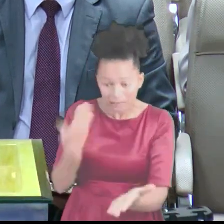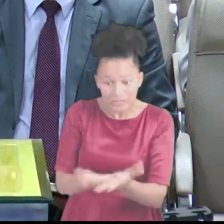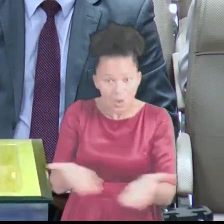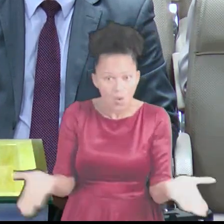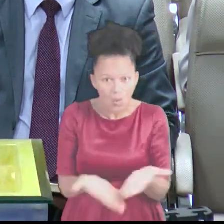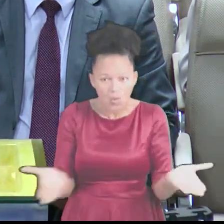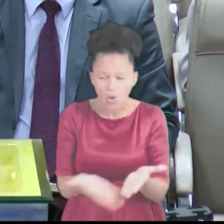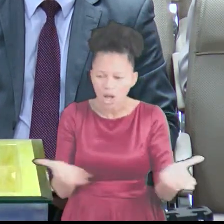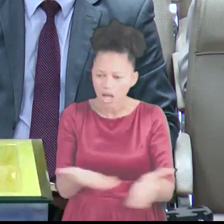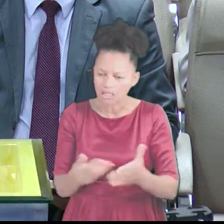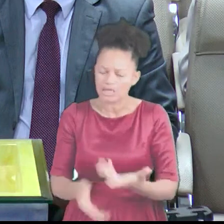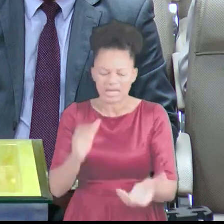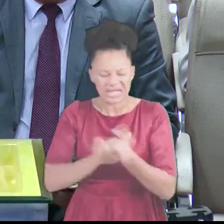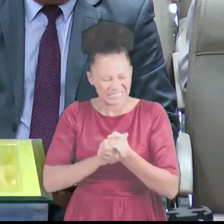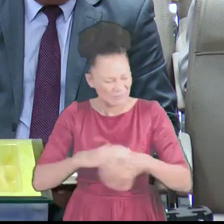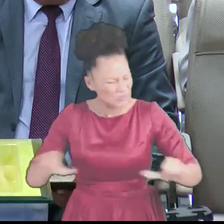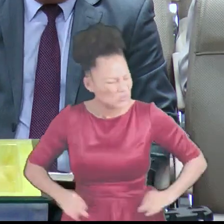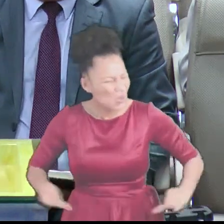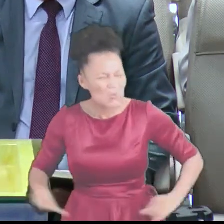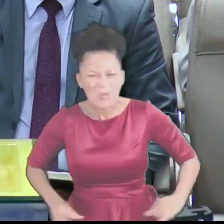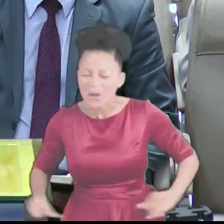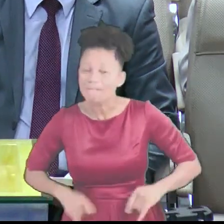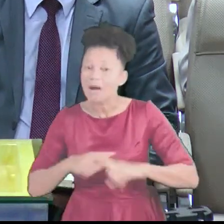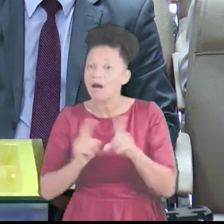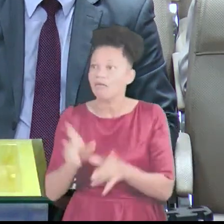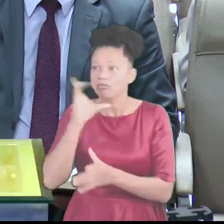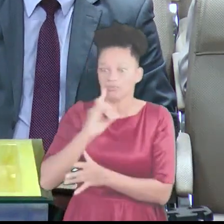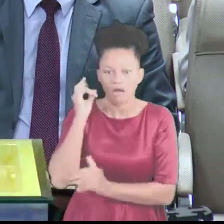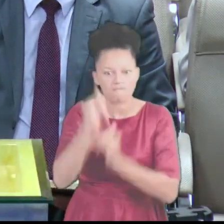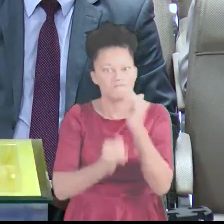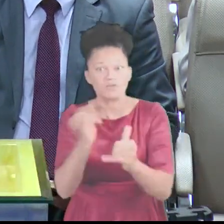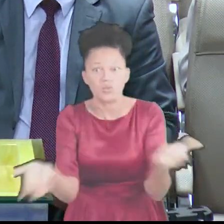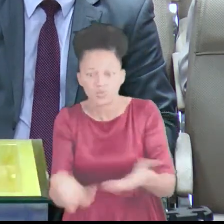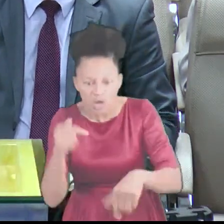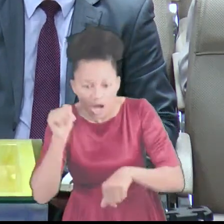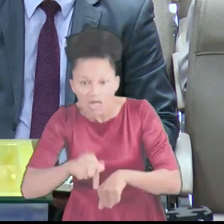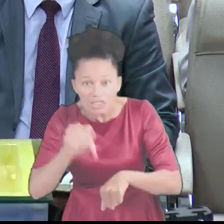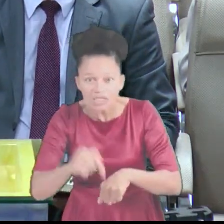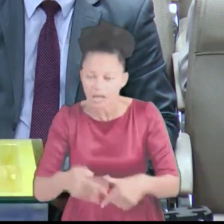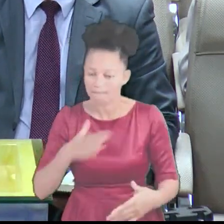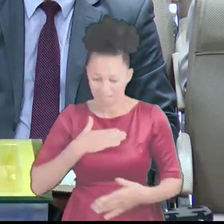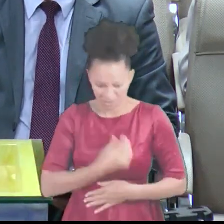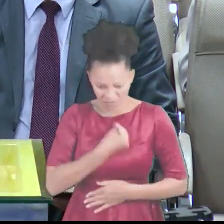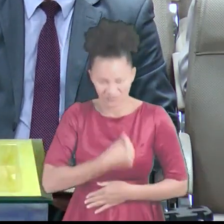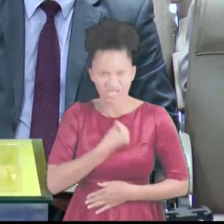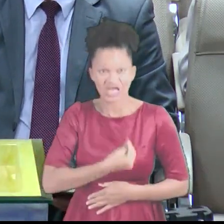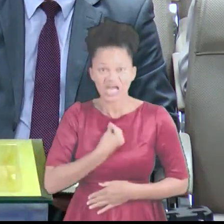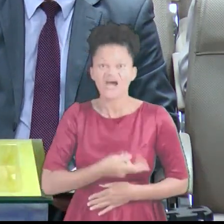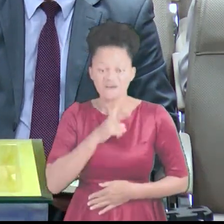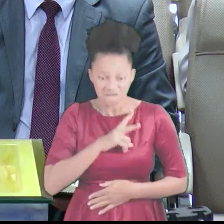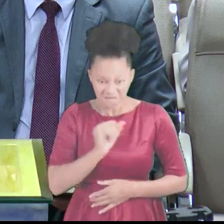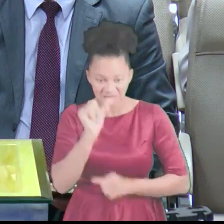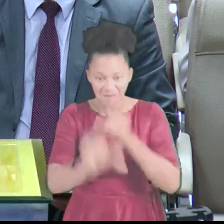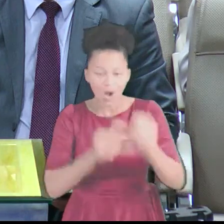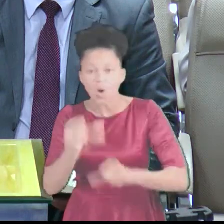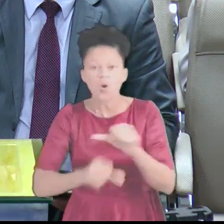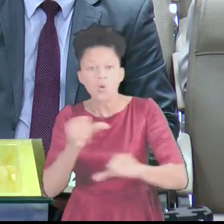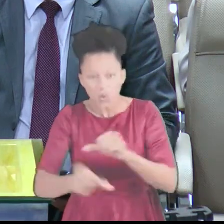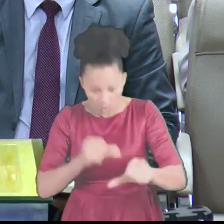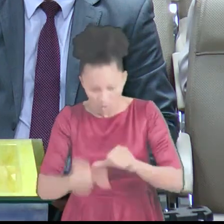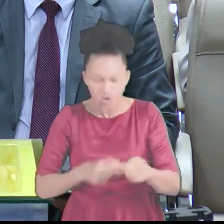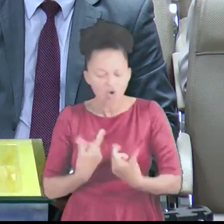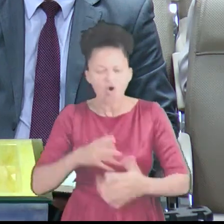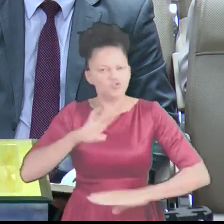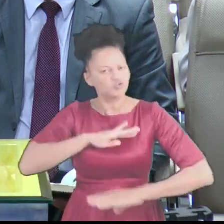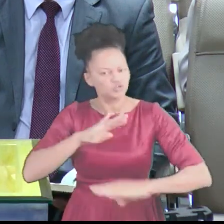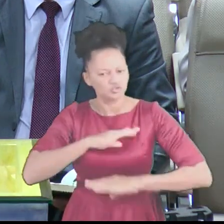e sofre com este casamento, não é? Mas Deus está dizendo aqui, através da minha vida, que você vai mudar a